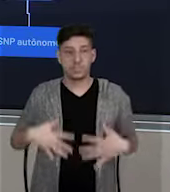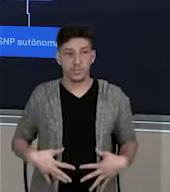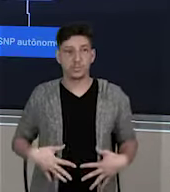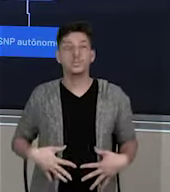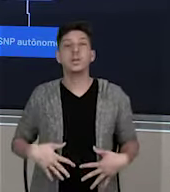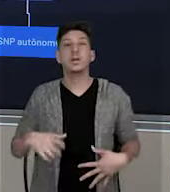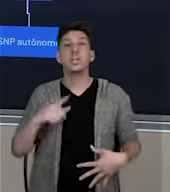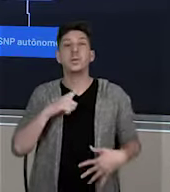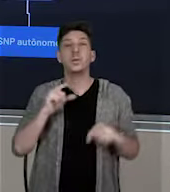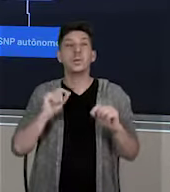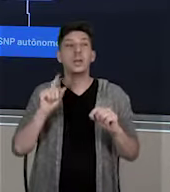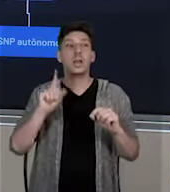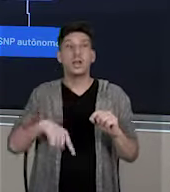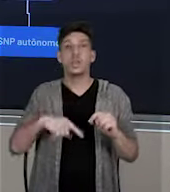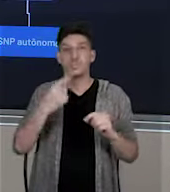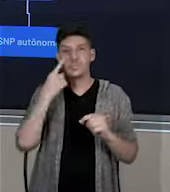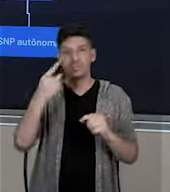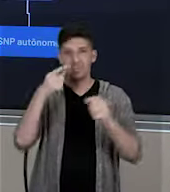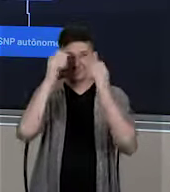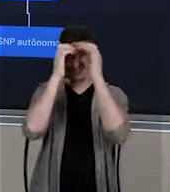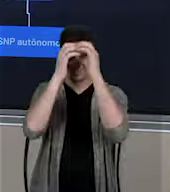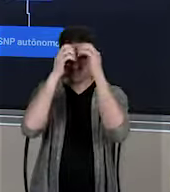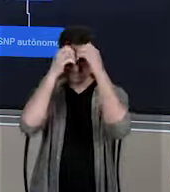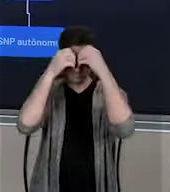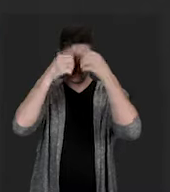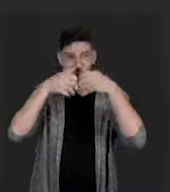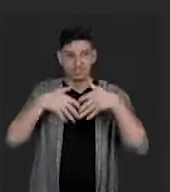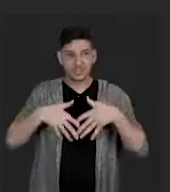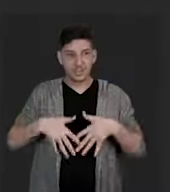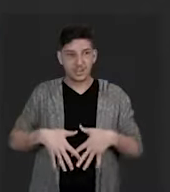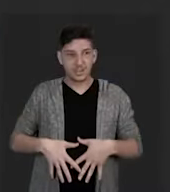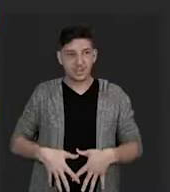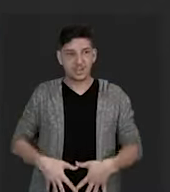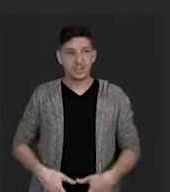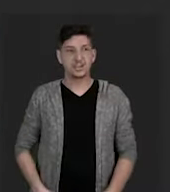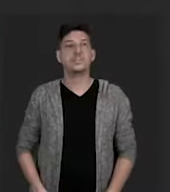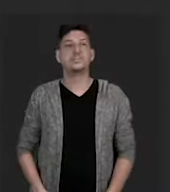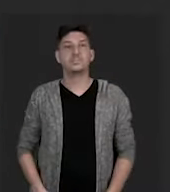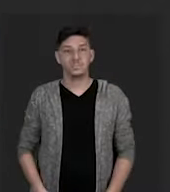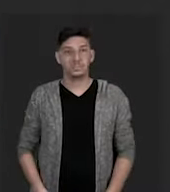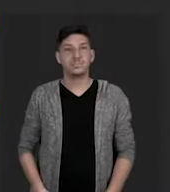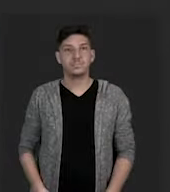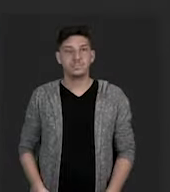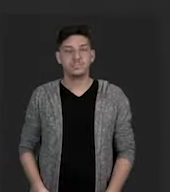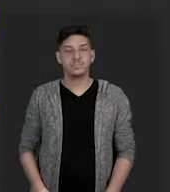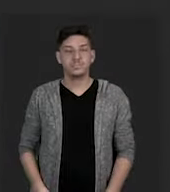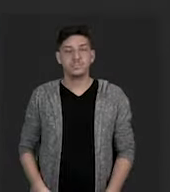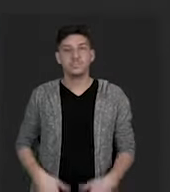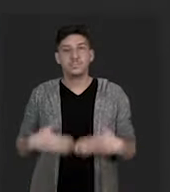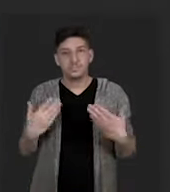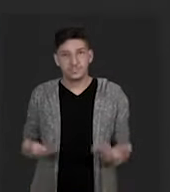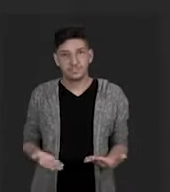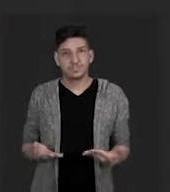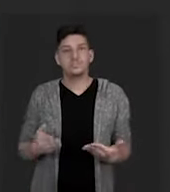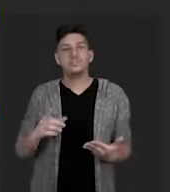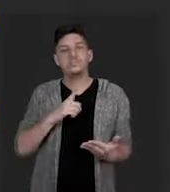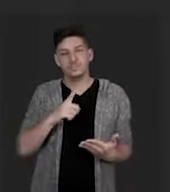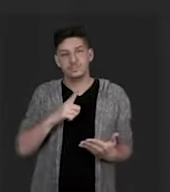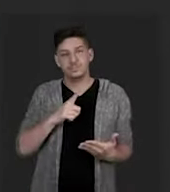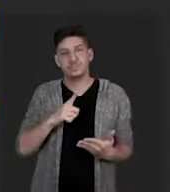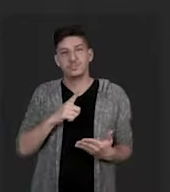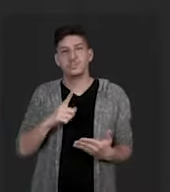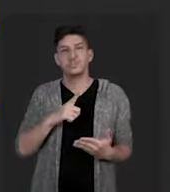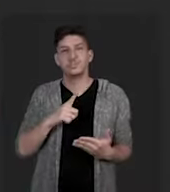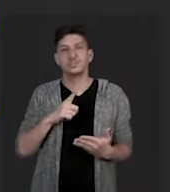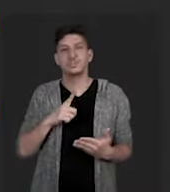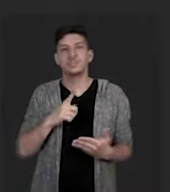que vai sair, né, a parte do sistema nervoso e se espalhar até chegar às extremidades do nosso organismo. Então, ele vai ser composto basicamente